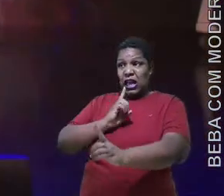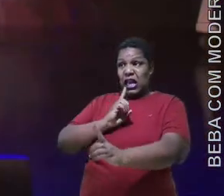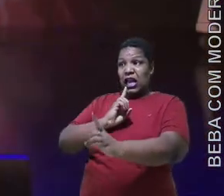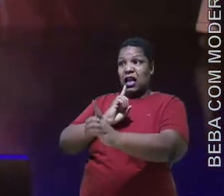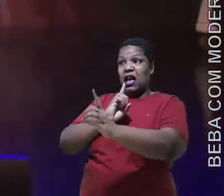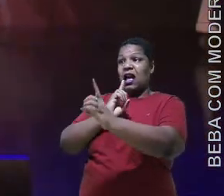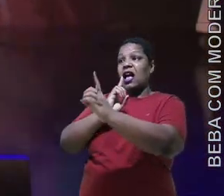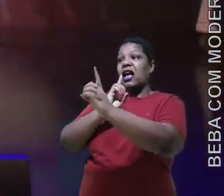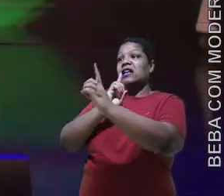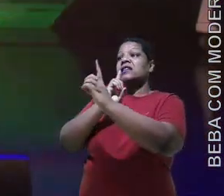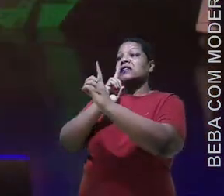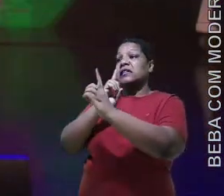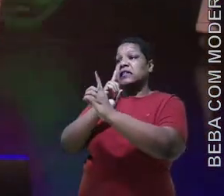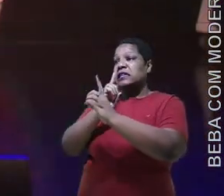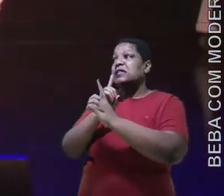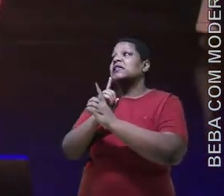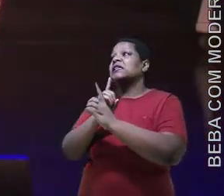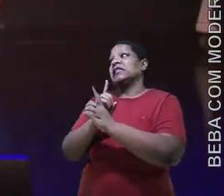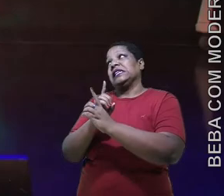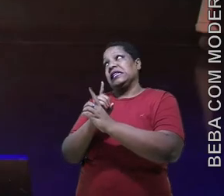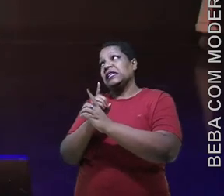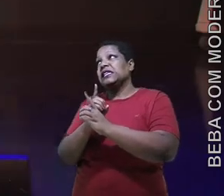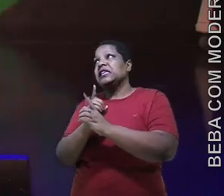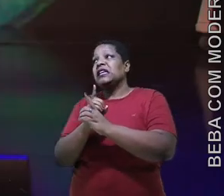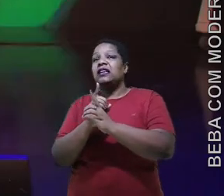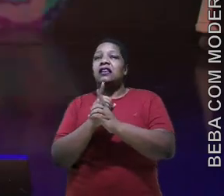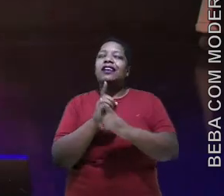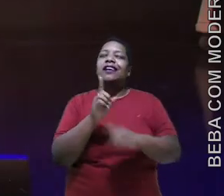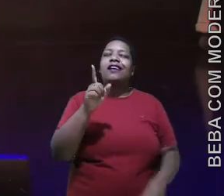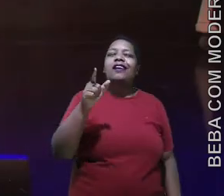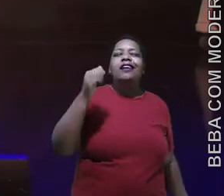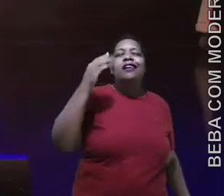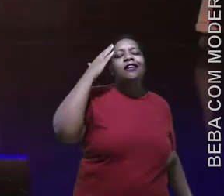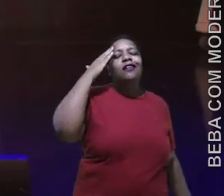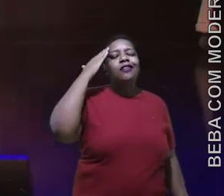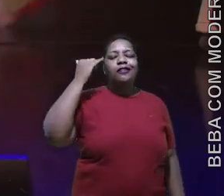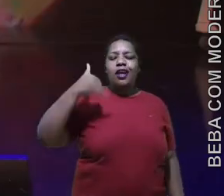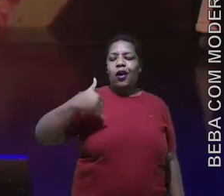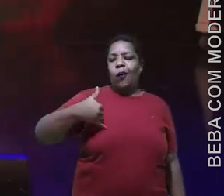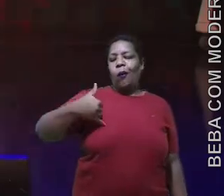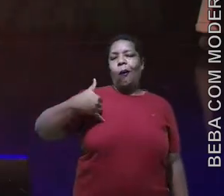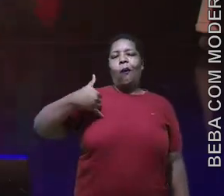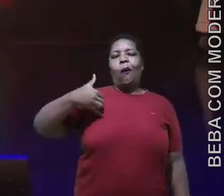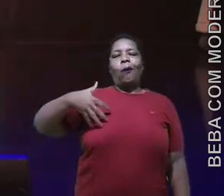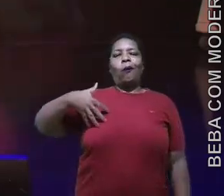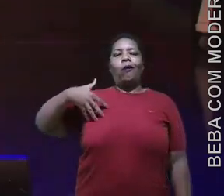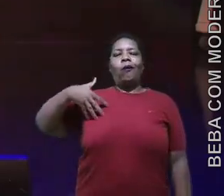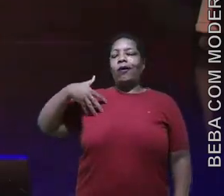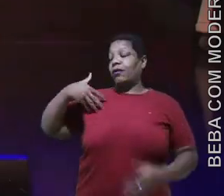eu sei ficou lá atrás